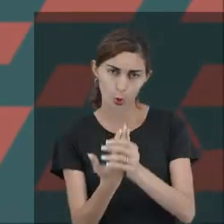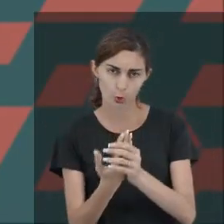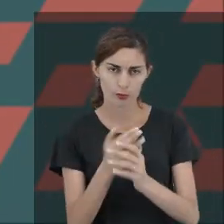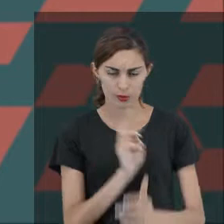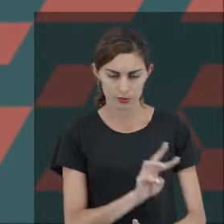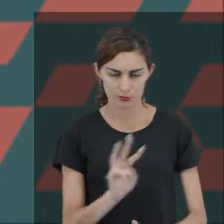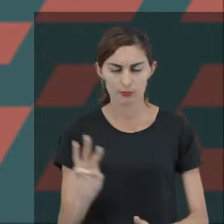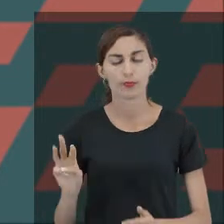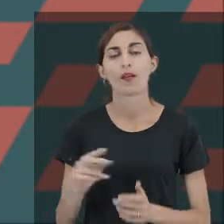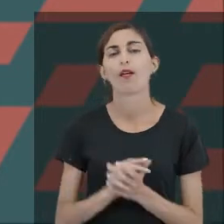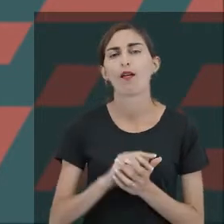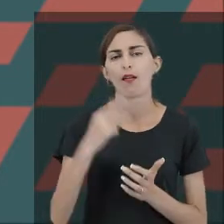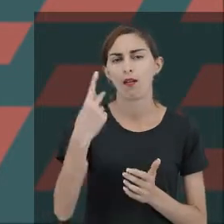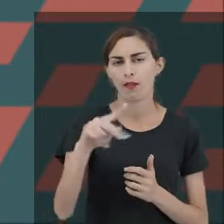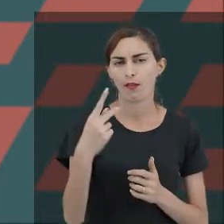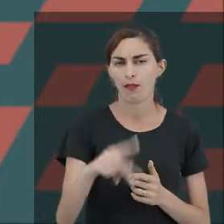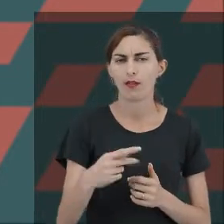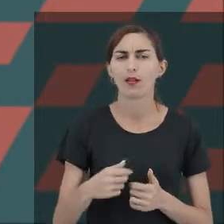Esse formulário eletrônico,